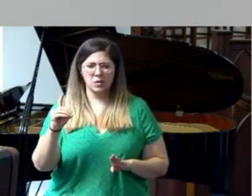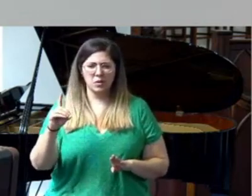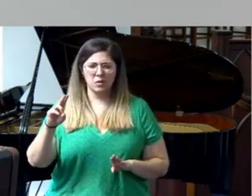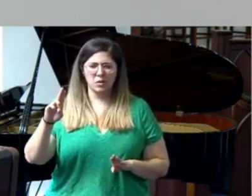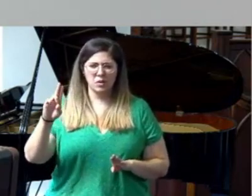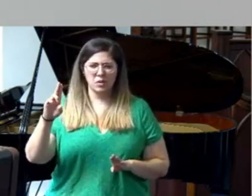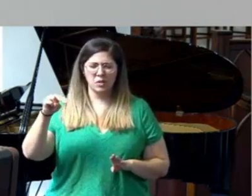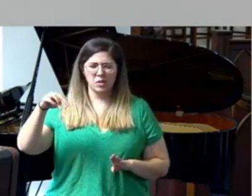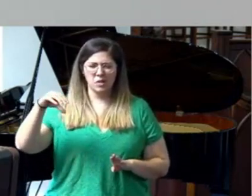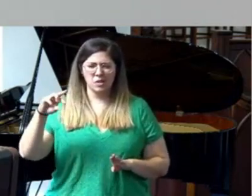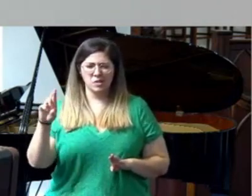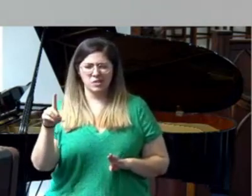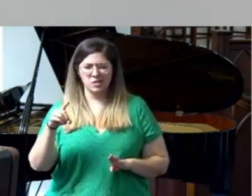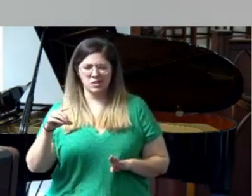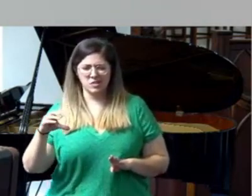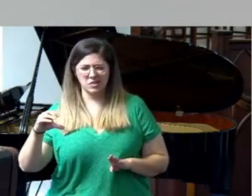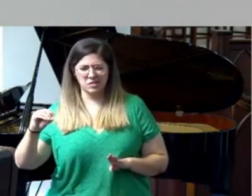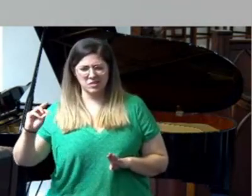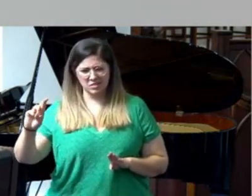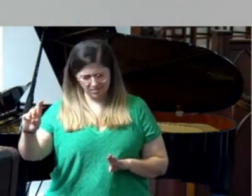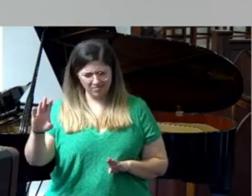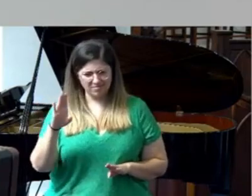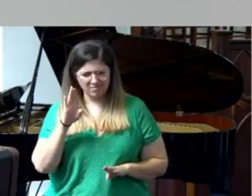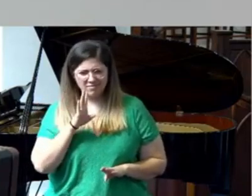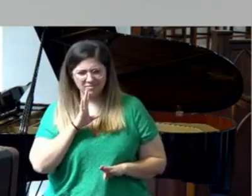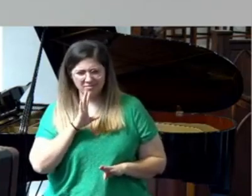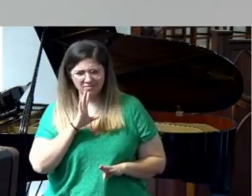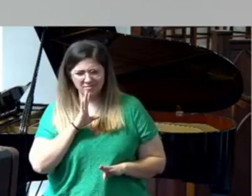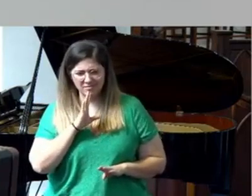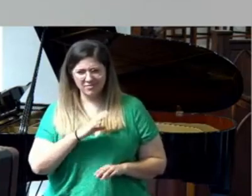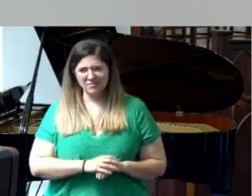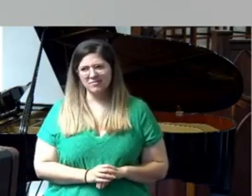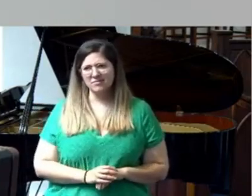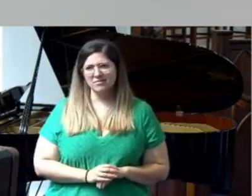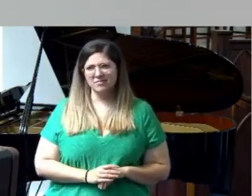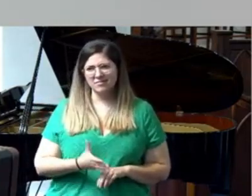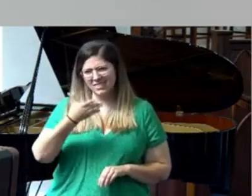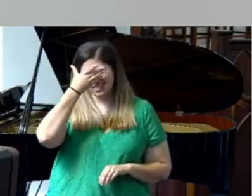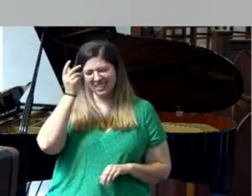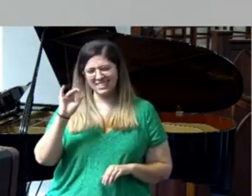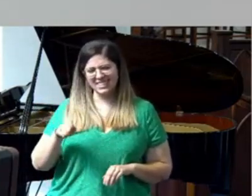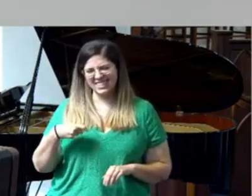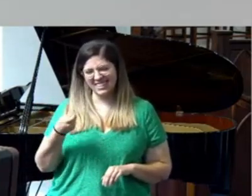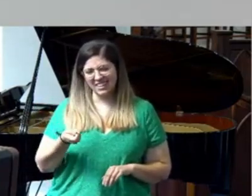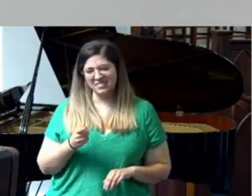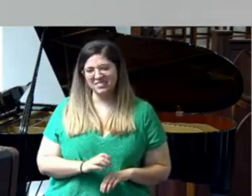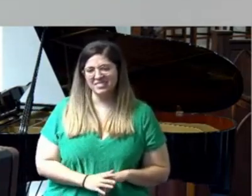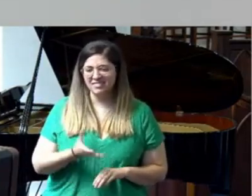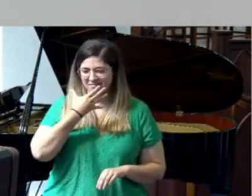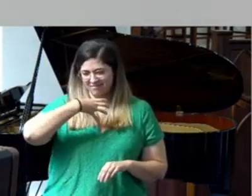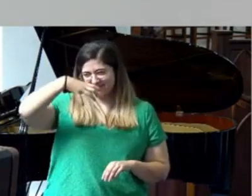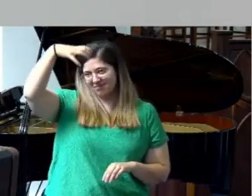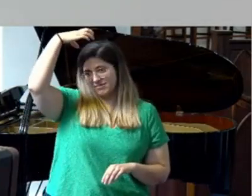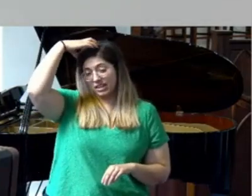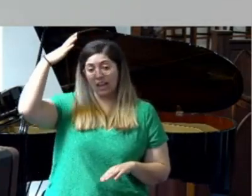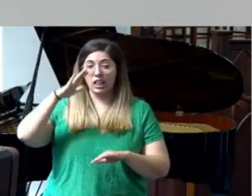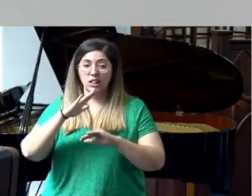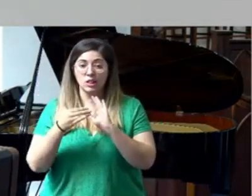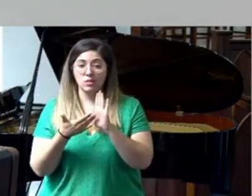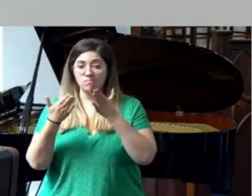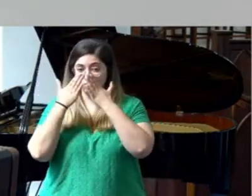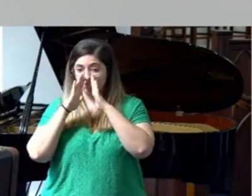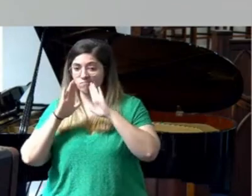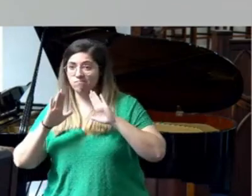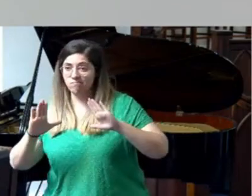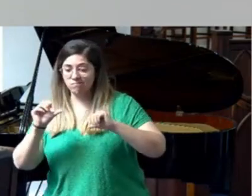este homem vangloria-se do seu poder e das suas realizações, mas Deus o humilha, mostrando que o controle de tudo